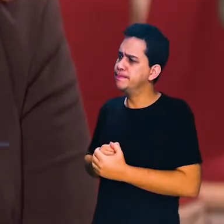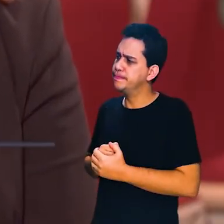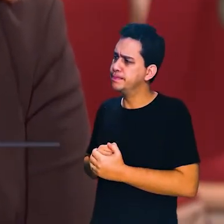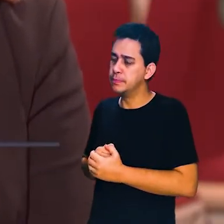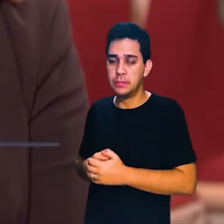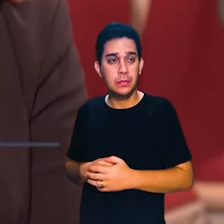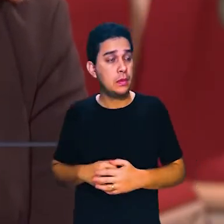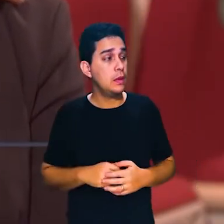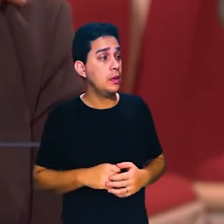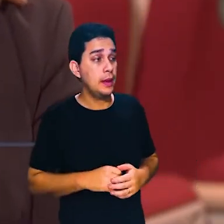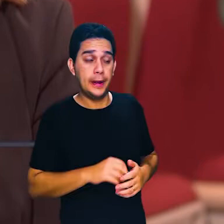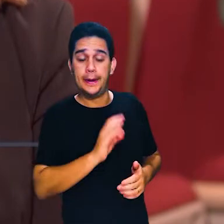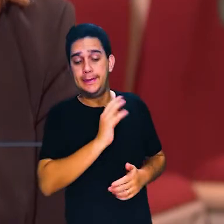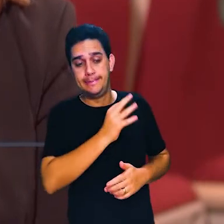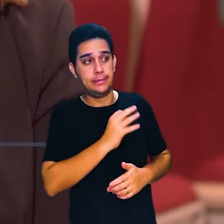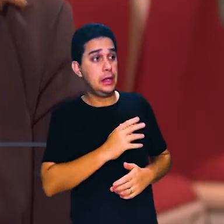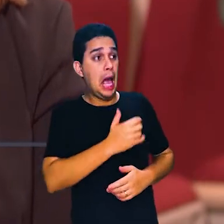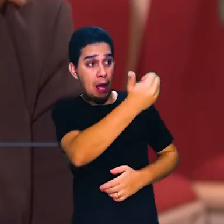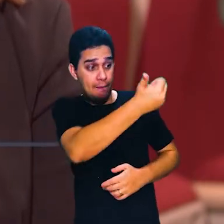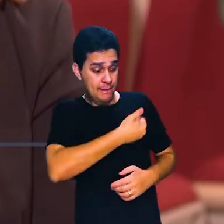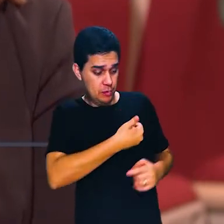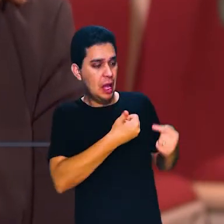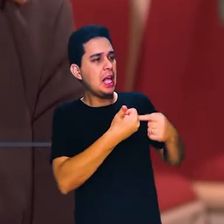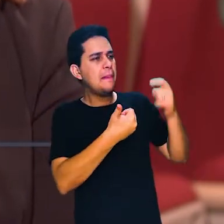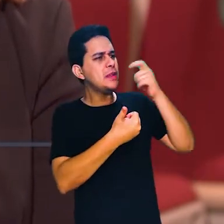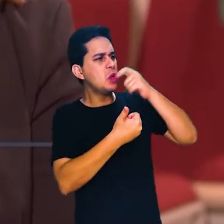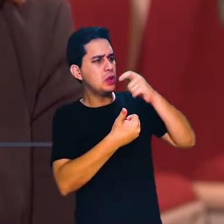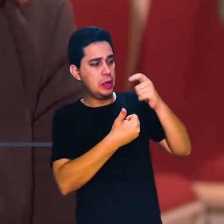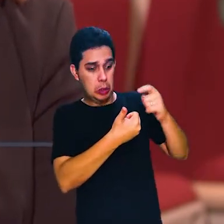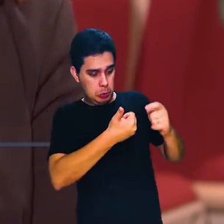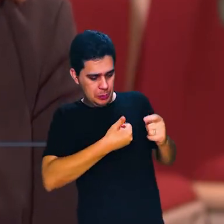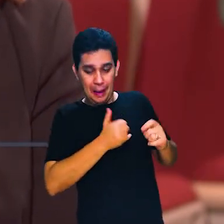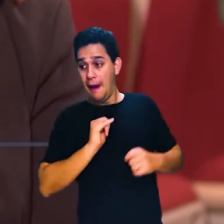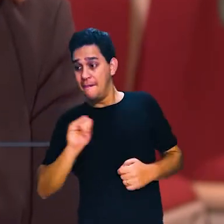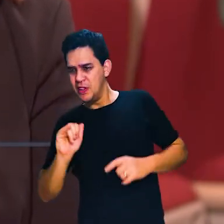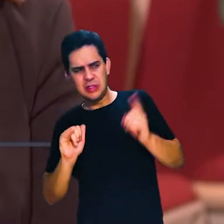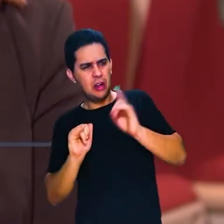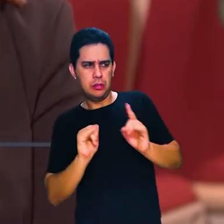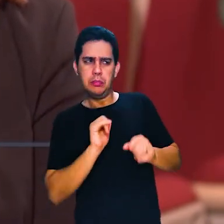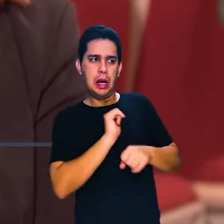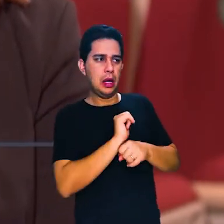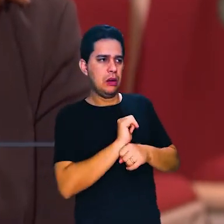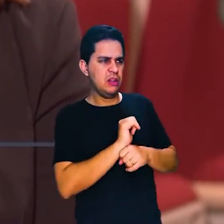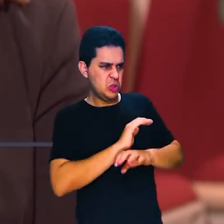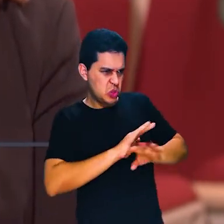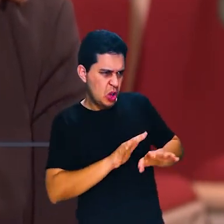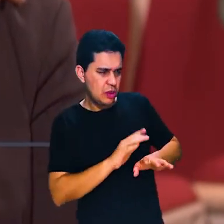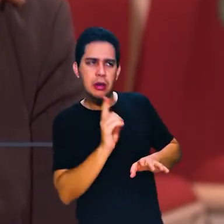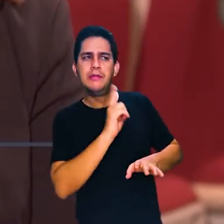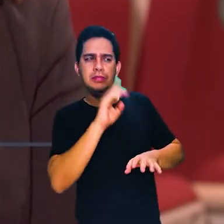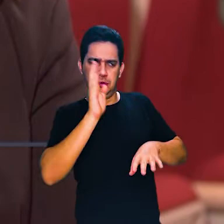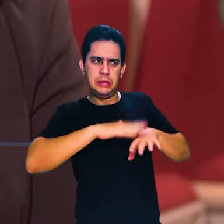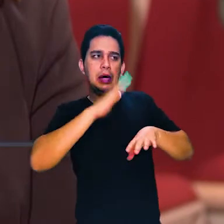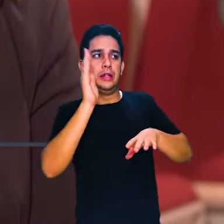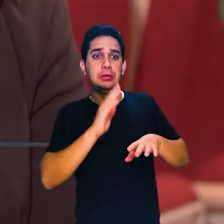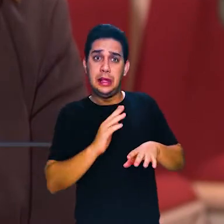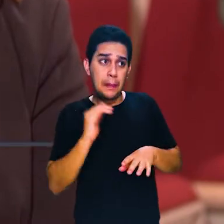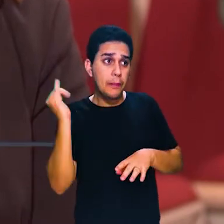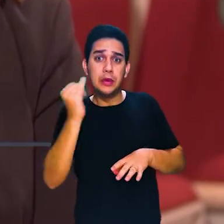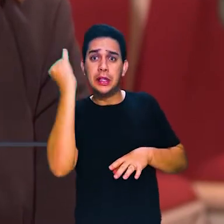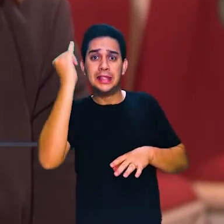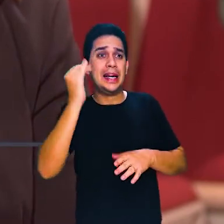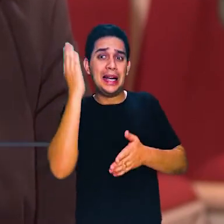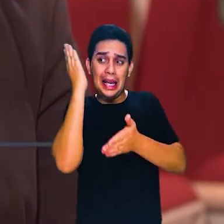quebrar essa cadeia de desinformação é muito, muito, muito importante para a manutenção da nossa democracia. Então,